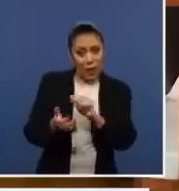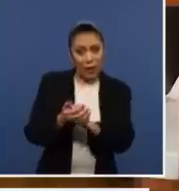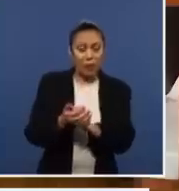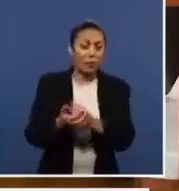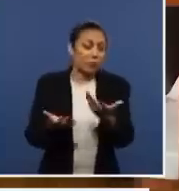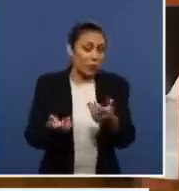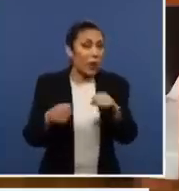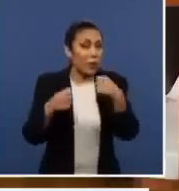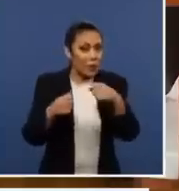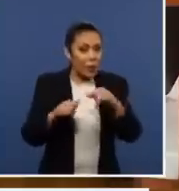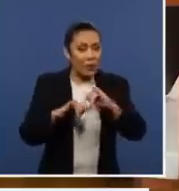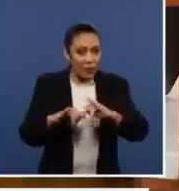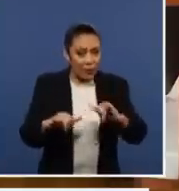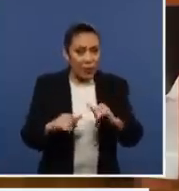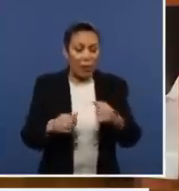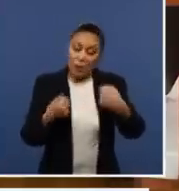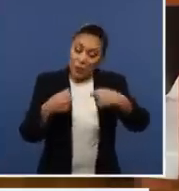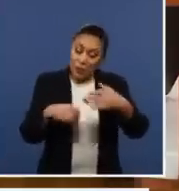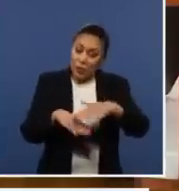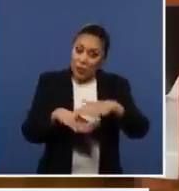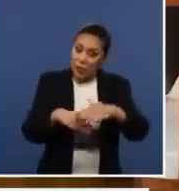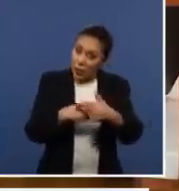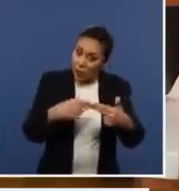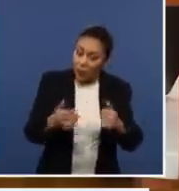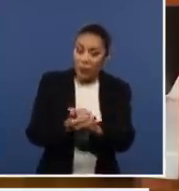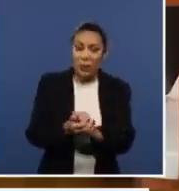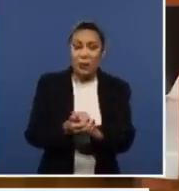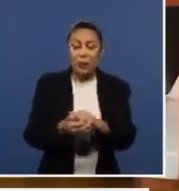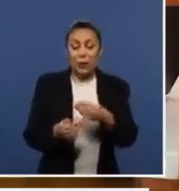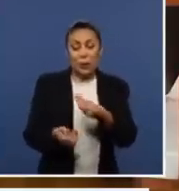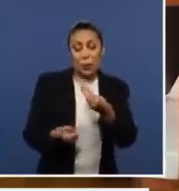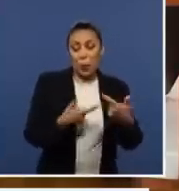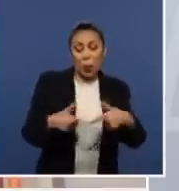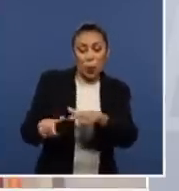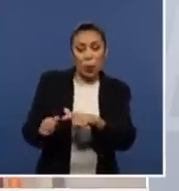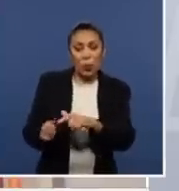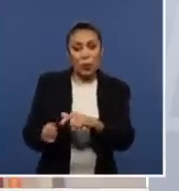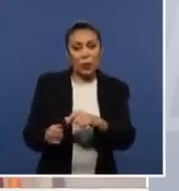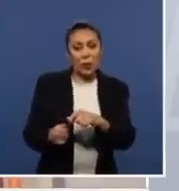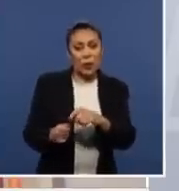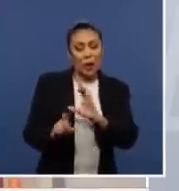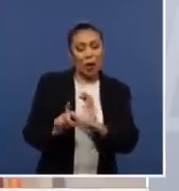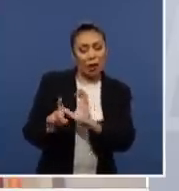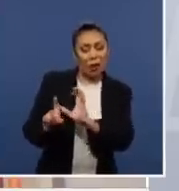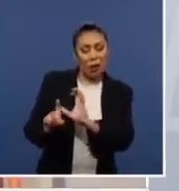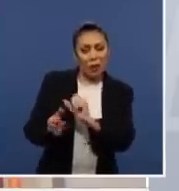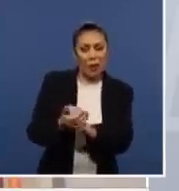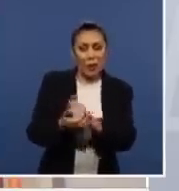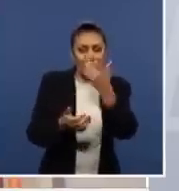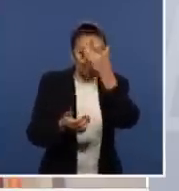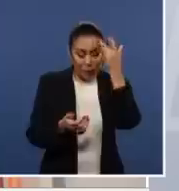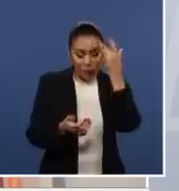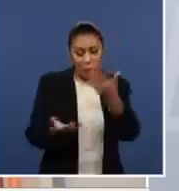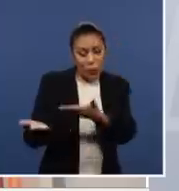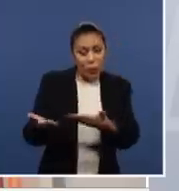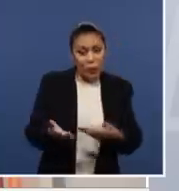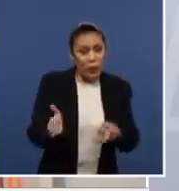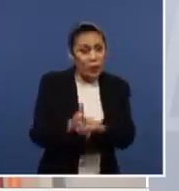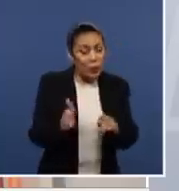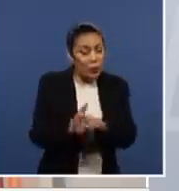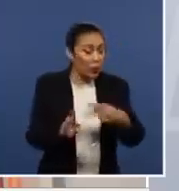soltar nota, você tem razão, mas é É. para alguma coisa que você fazer. Você repudiar essa agressão de alguém que tava como convidado dele. A